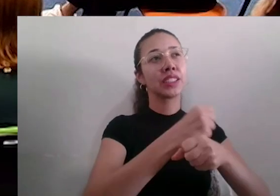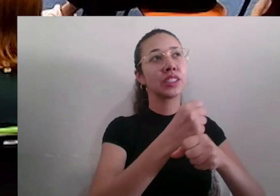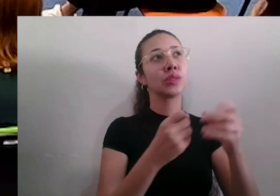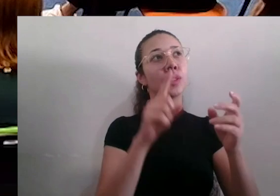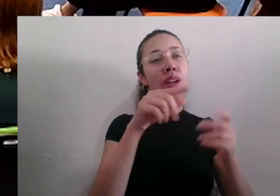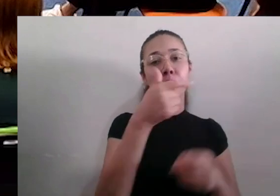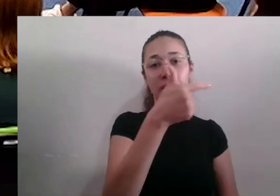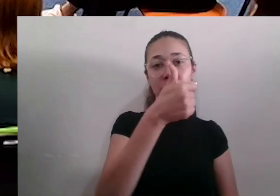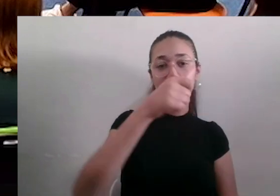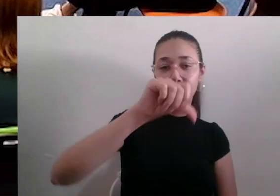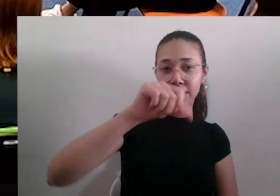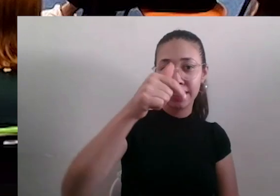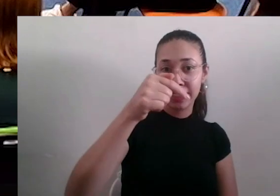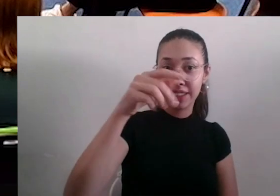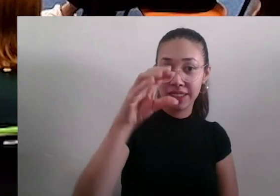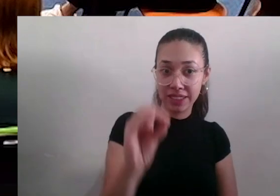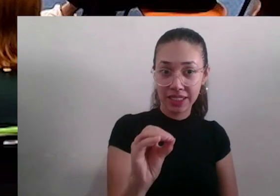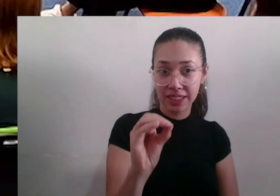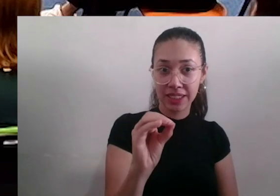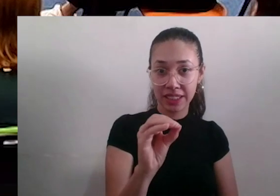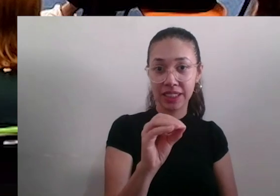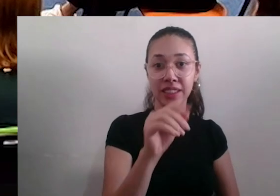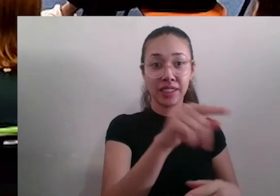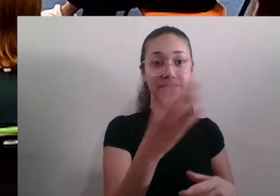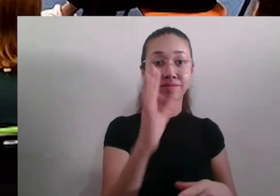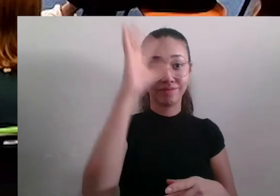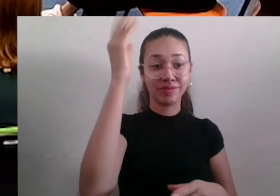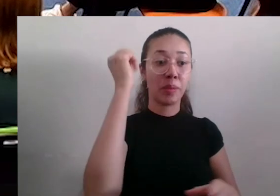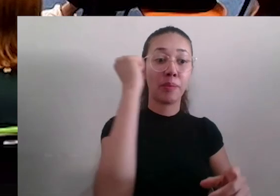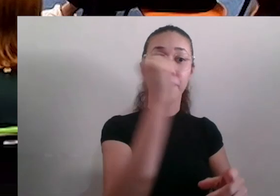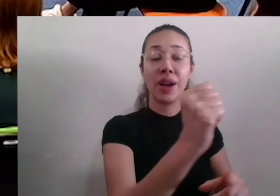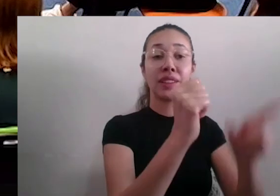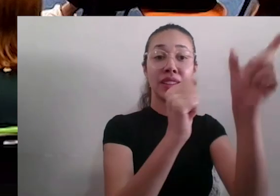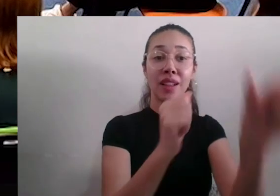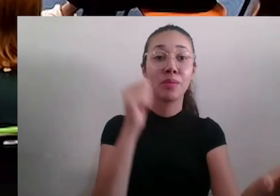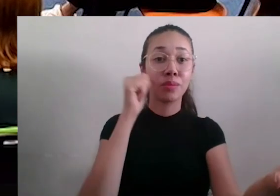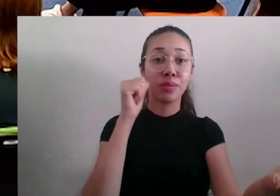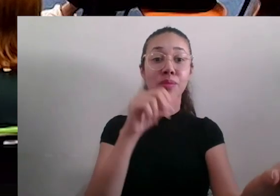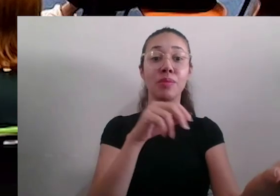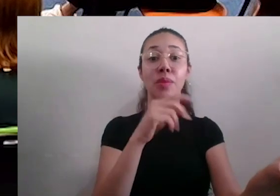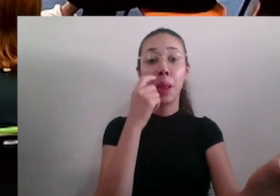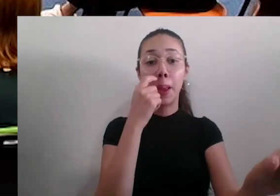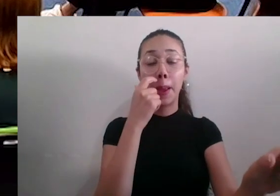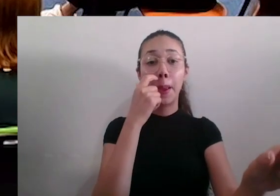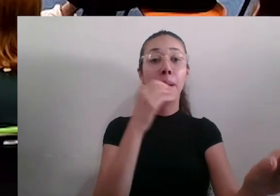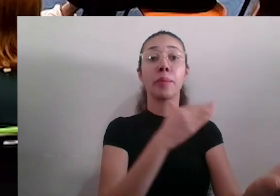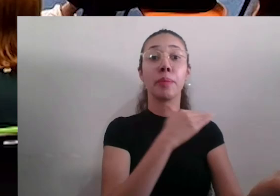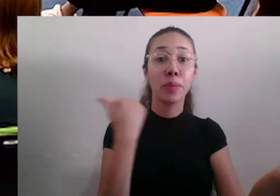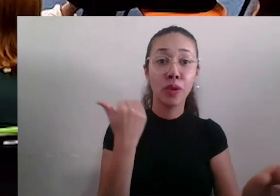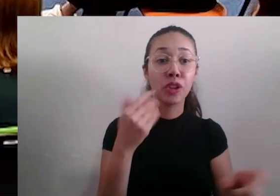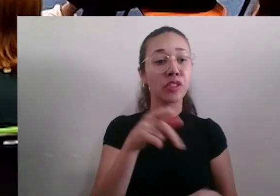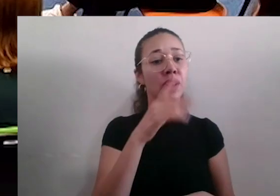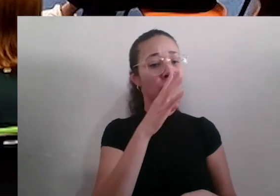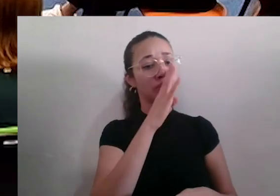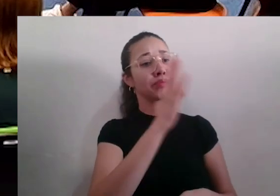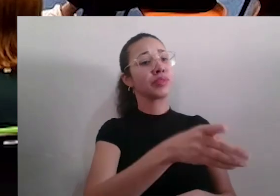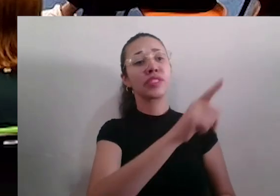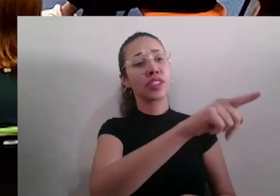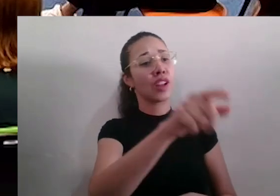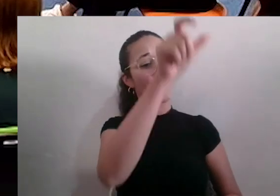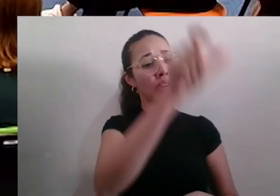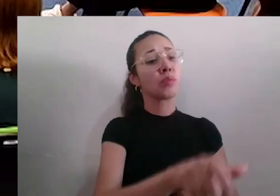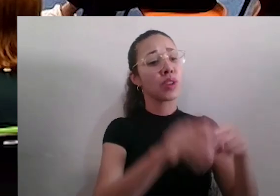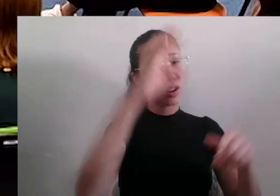tudo que aconteceu na defesa do assassino dela eh em que ela foi acusada de provocar a própria morte né pela conduta dela